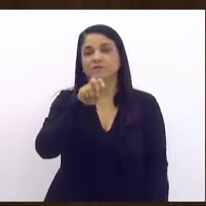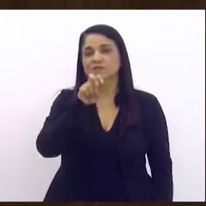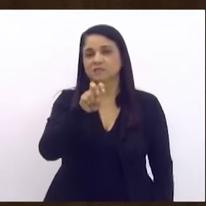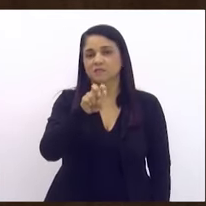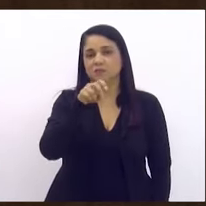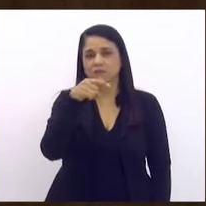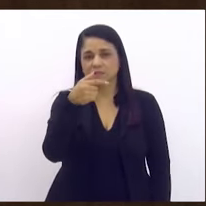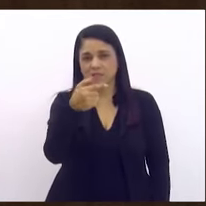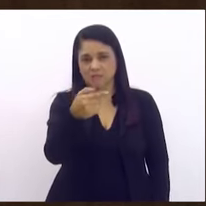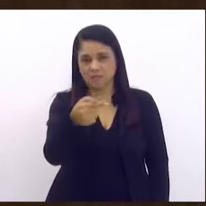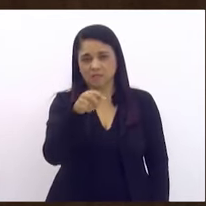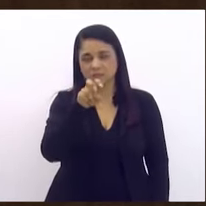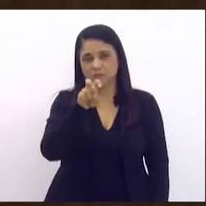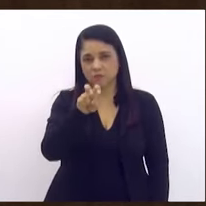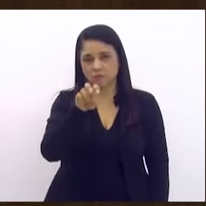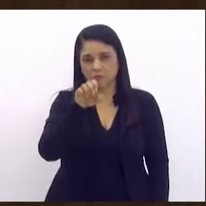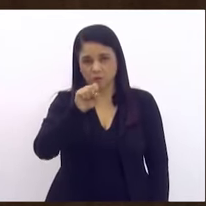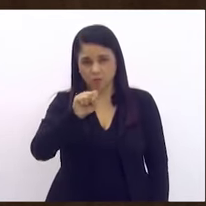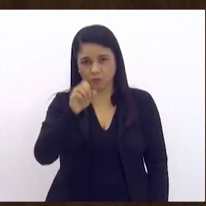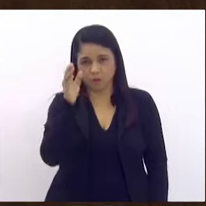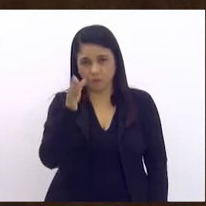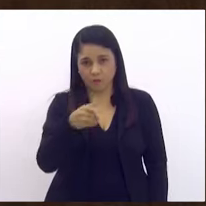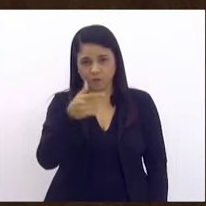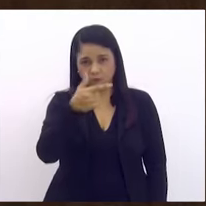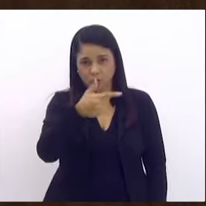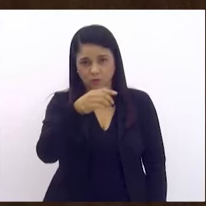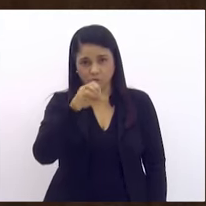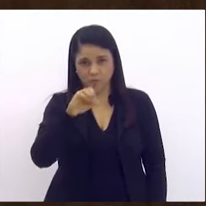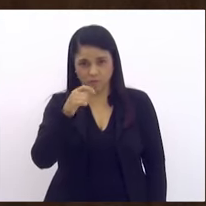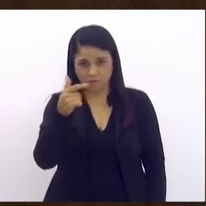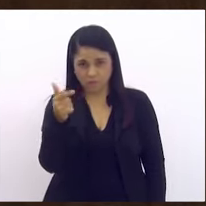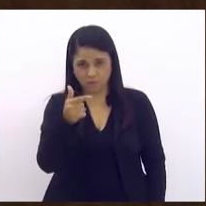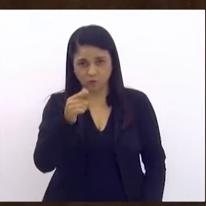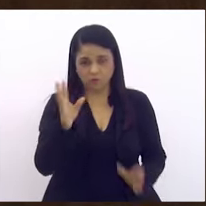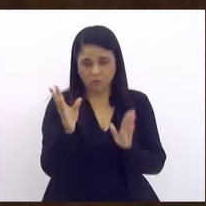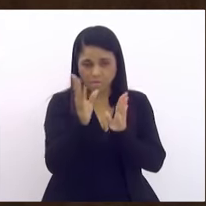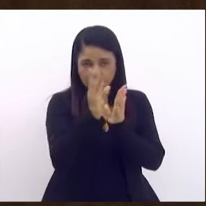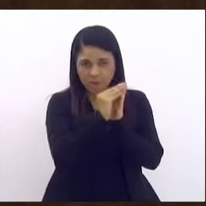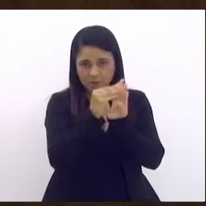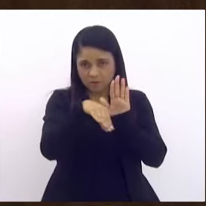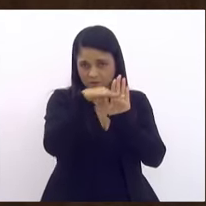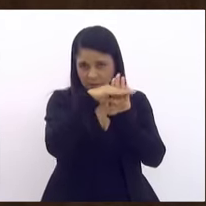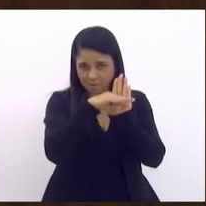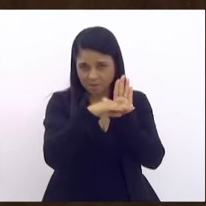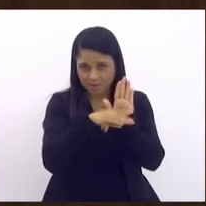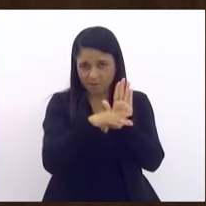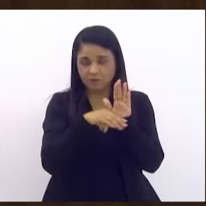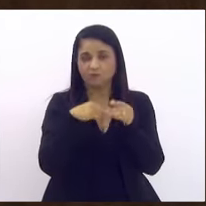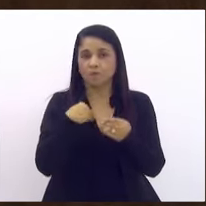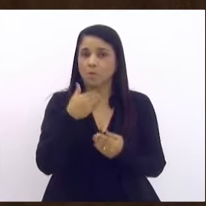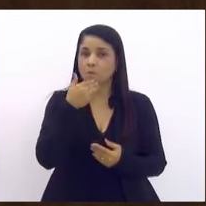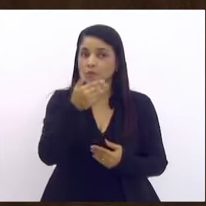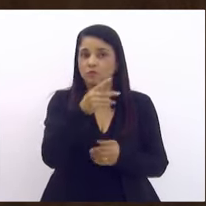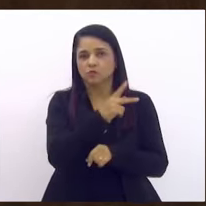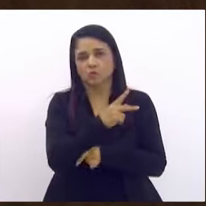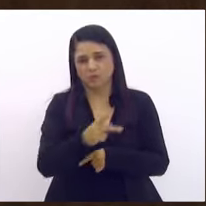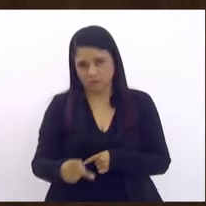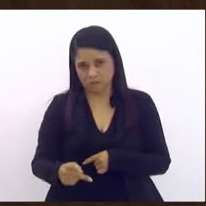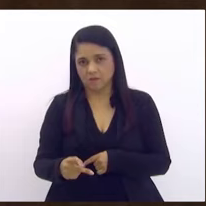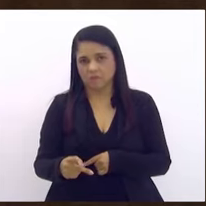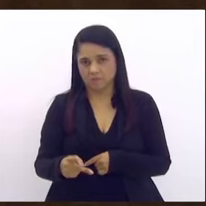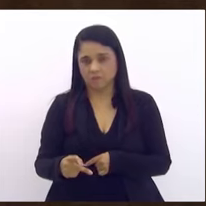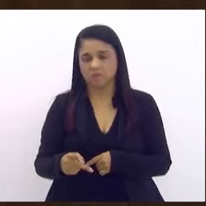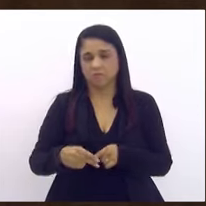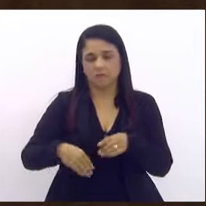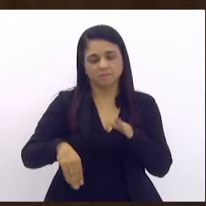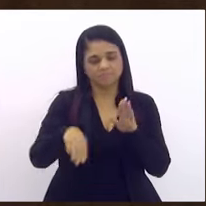58 de 2022 acredito que a senhora como vamos submeter Presidente presid vai me interceder para que ele possa vir a